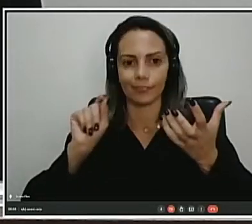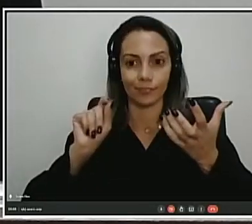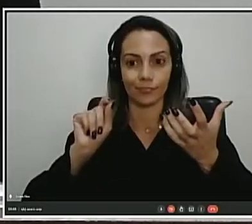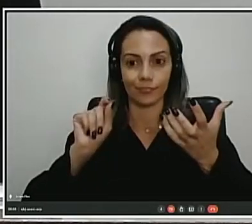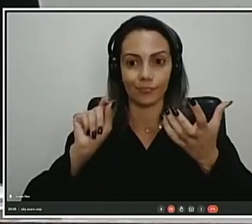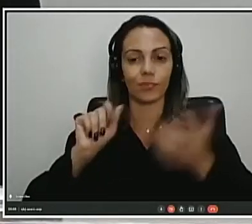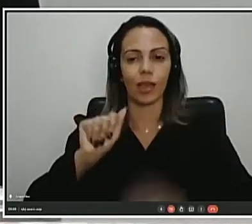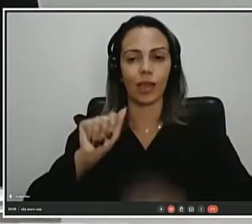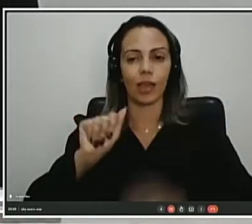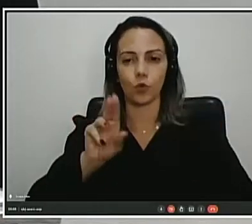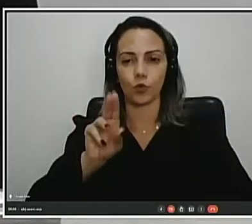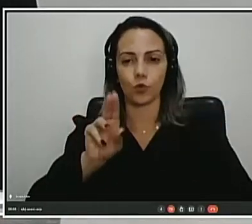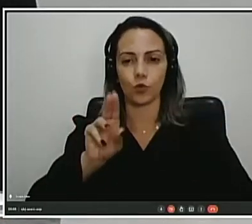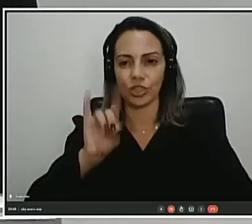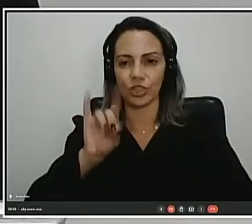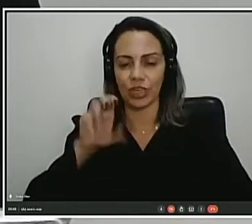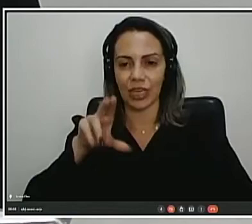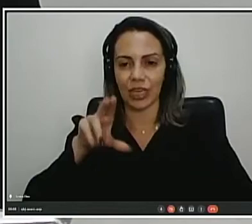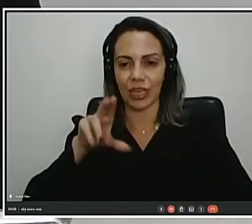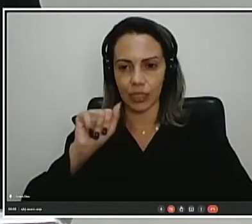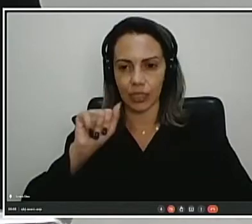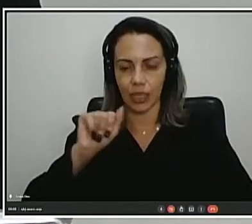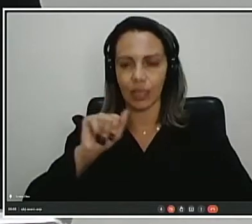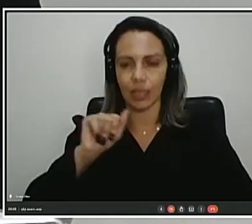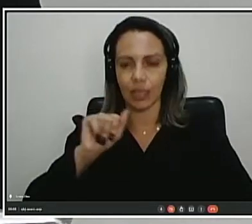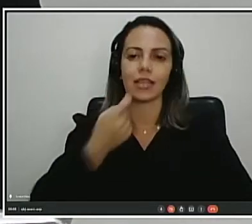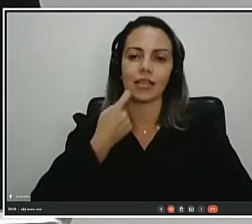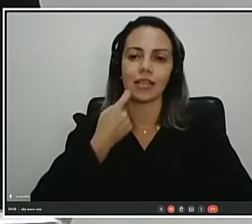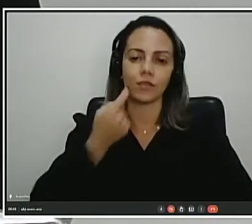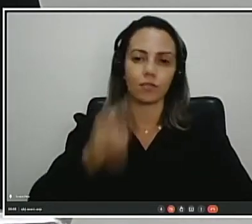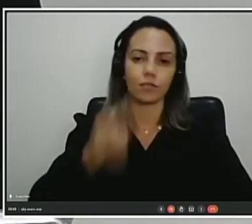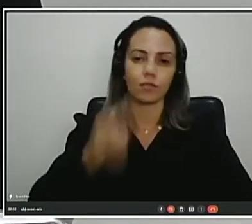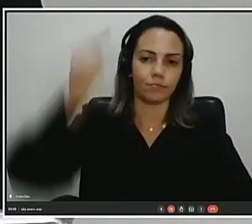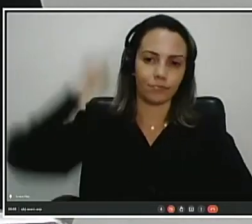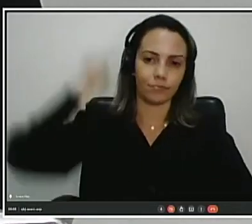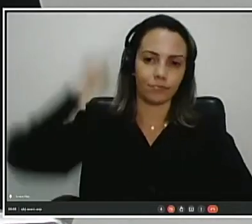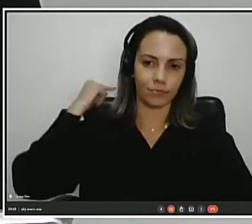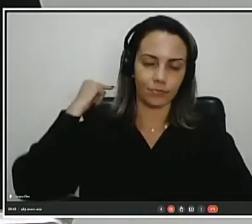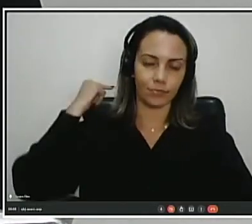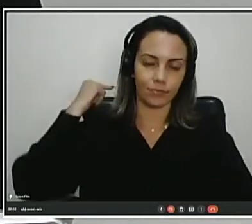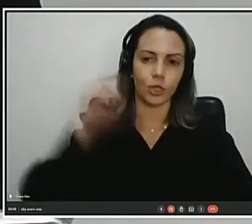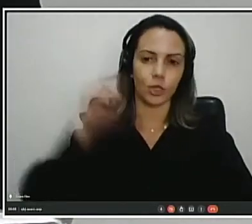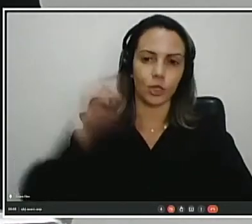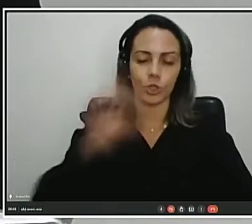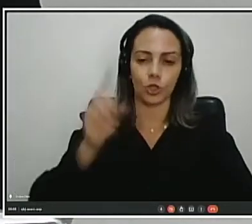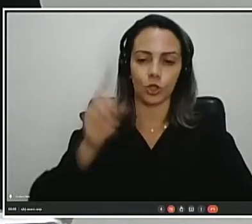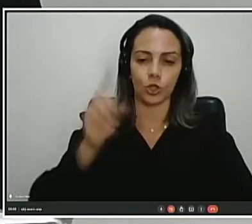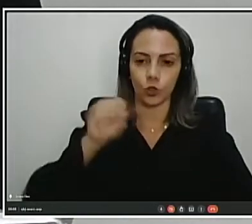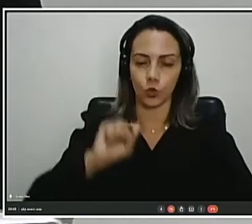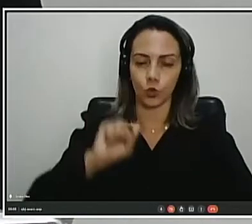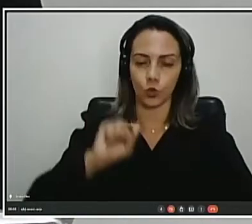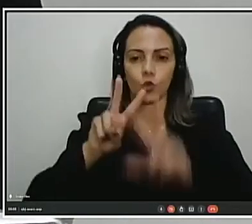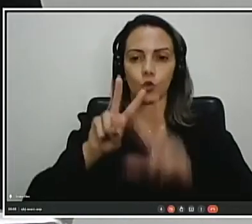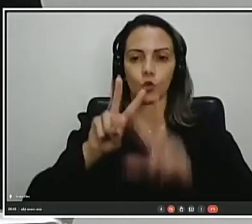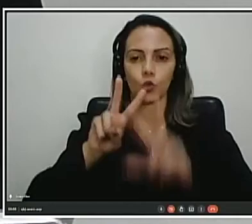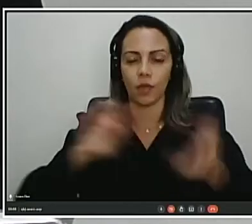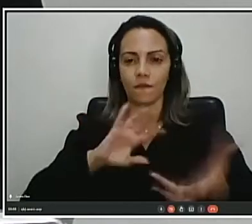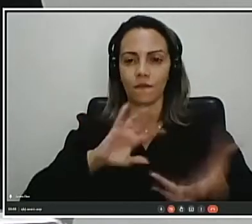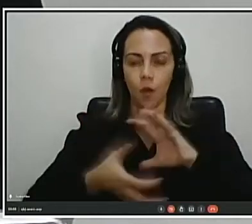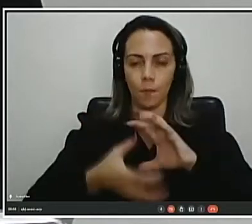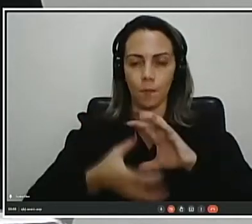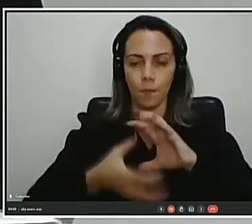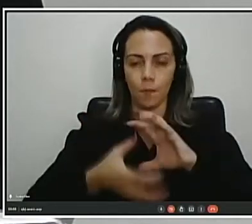pública realizada na última sexta-feira, dia 18, referente à reforma da Previdência.